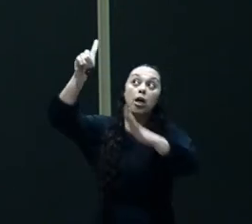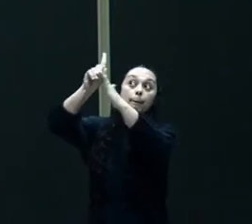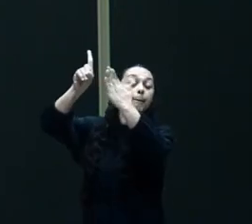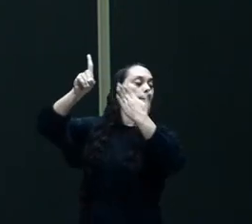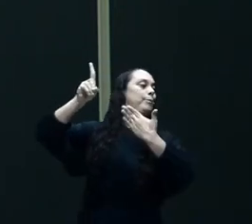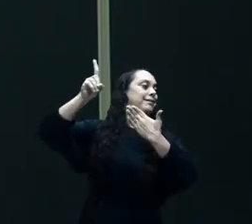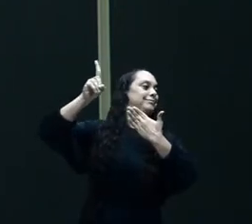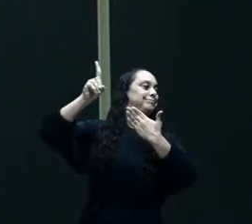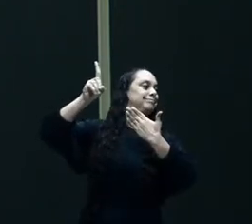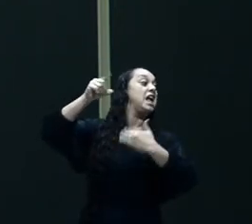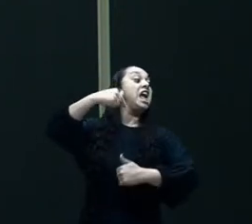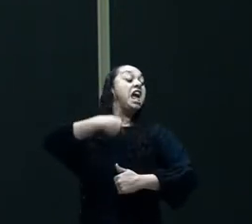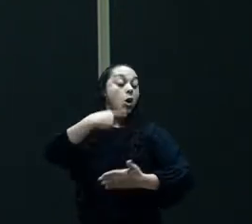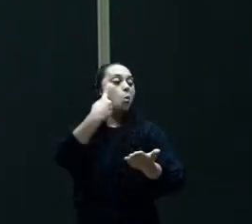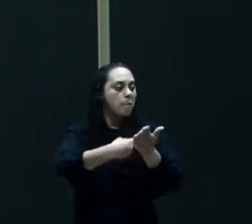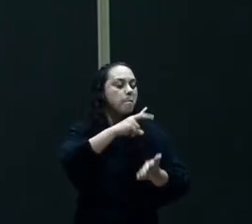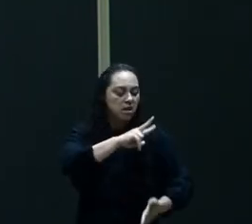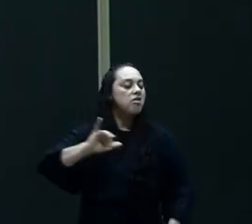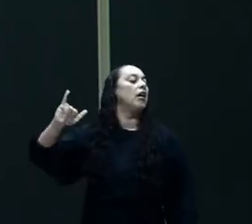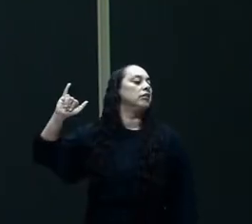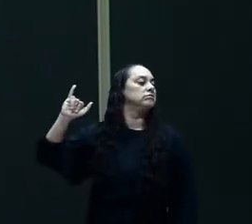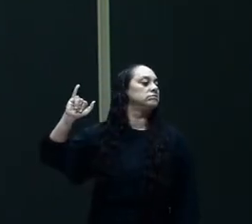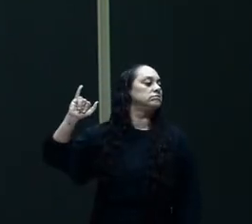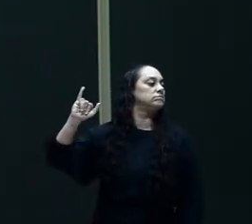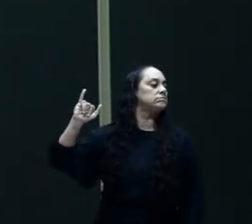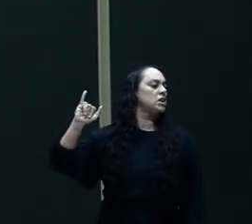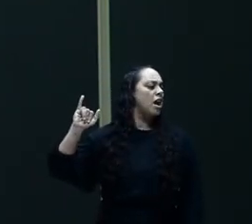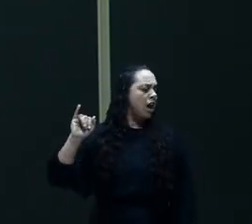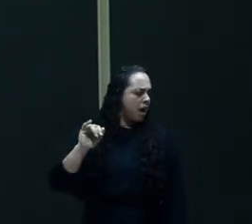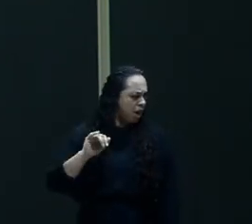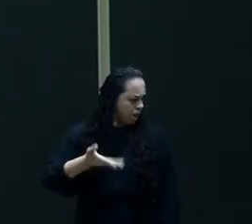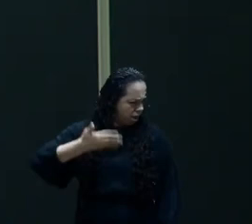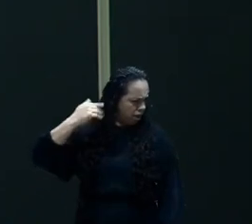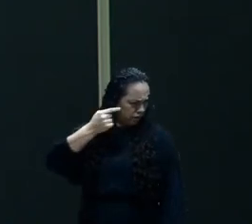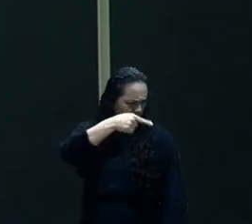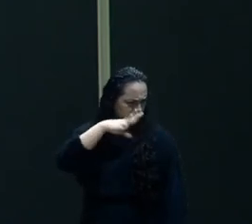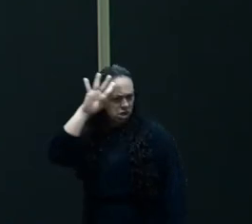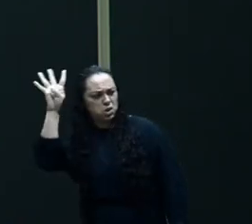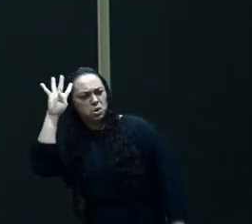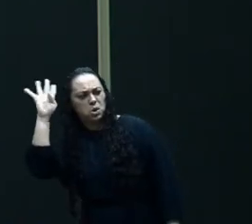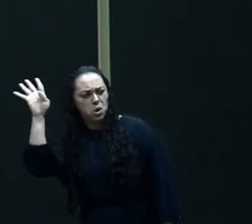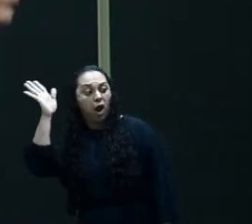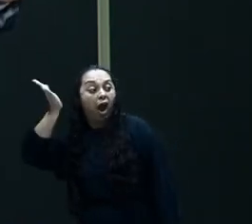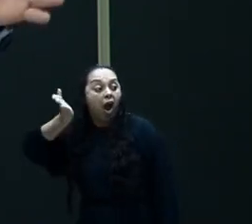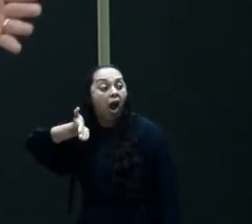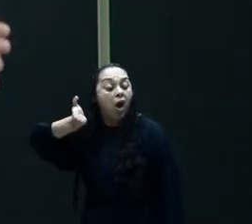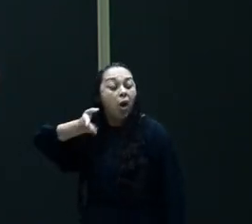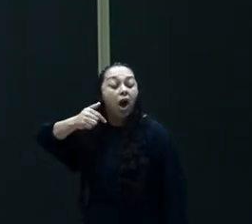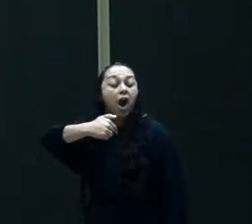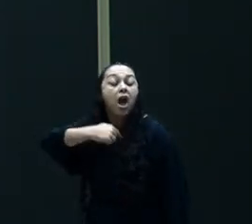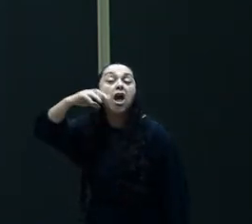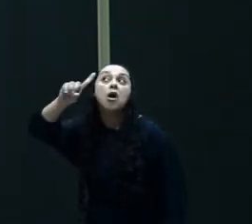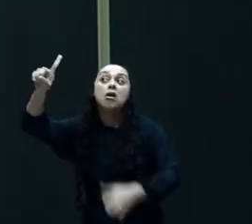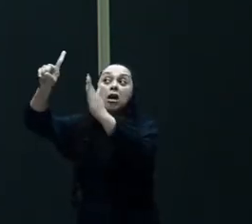projeto não é só mais seu é meu eu acho que nesse momento Paulo na prisão disse